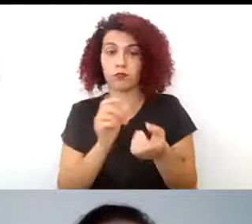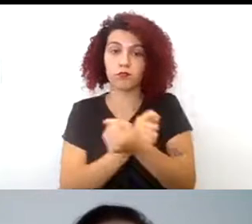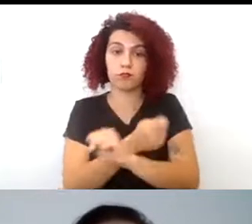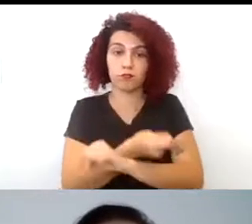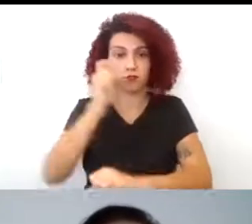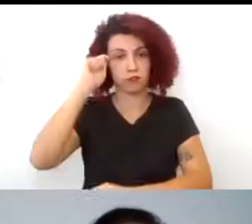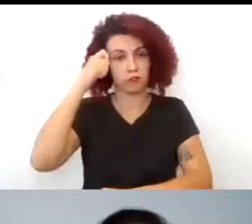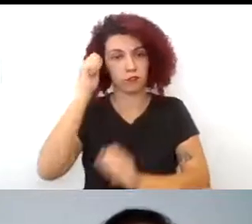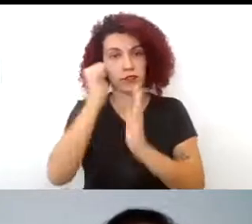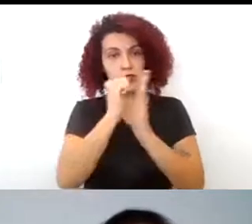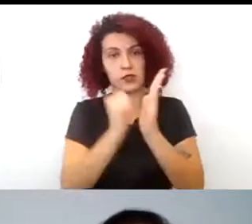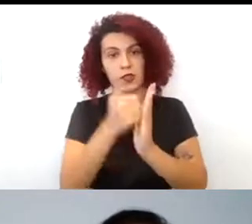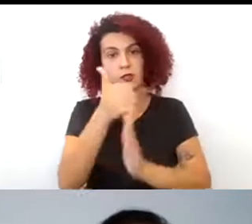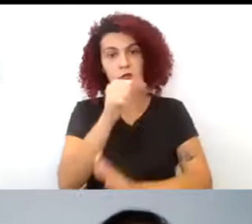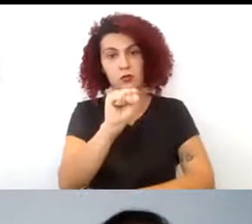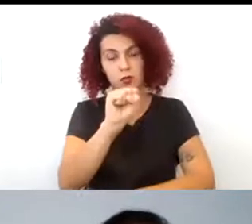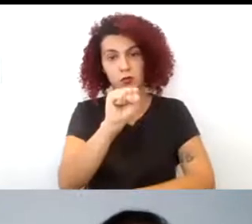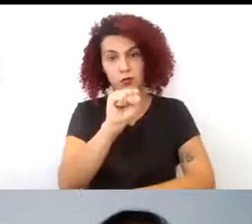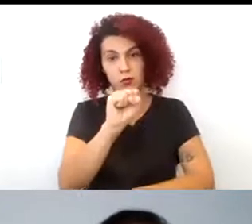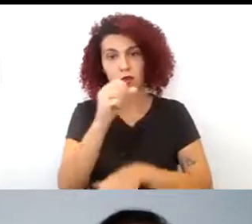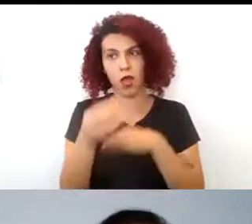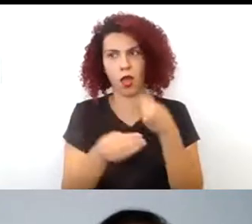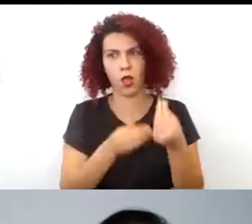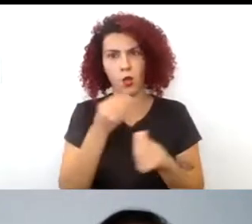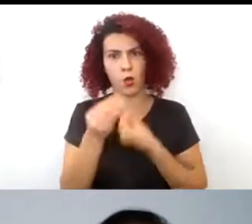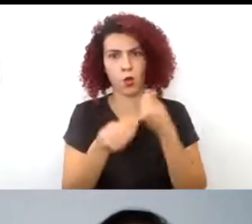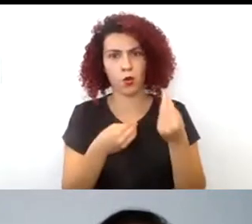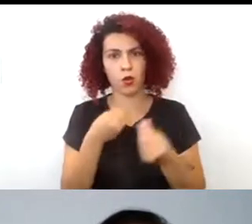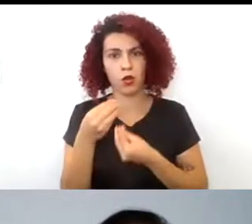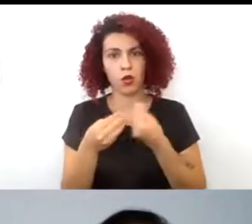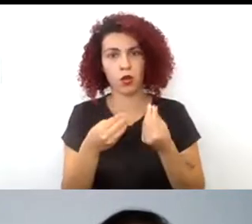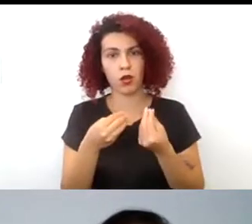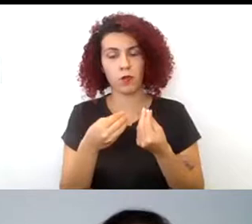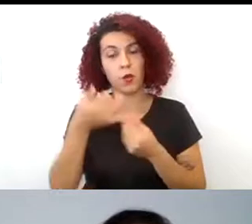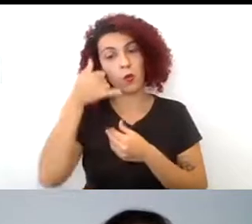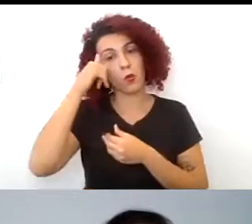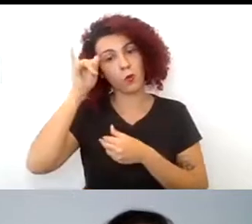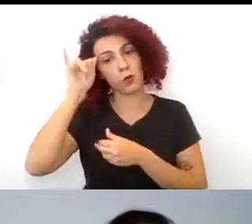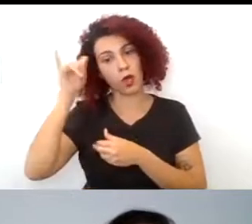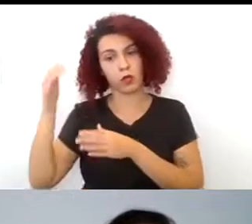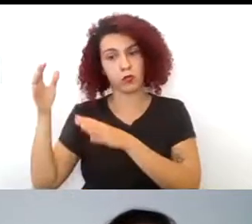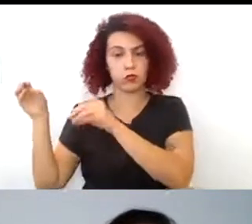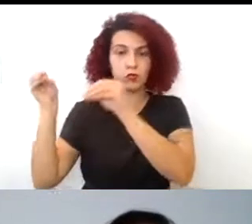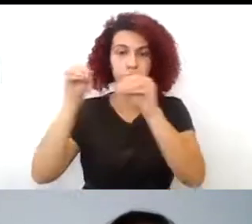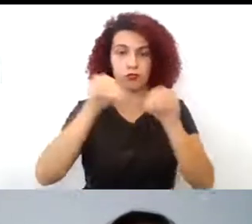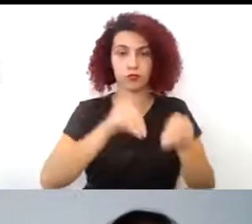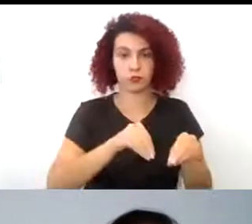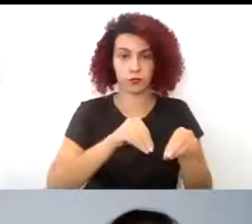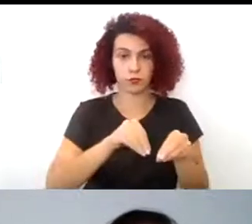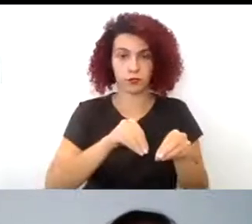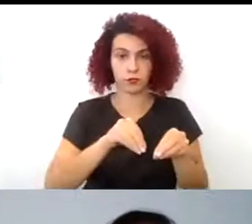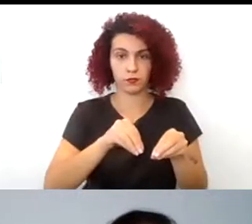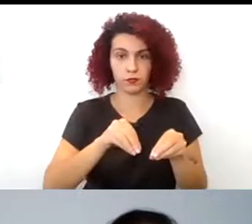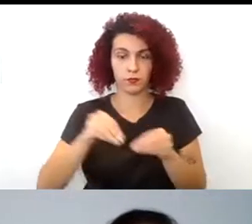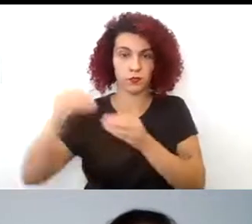18 e como elas vieram para aqui trazendo o gado para cá e abrindo o